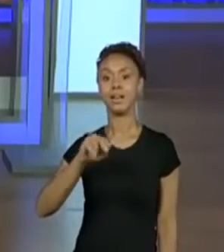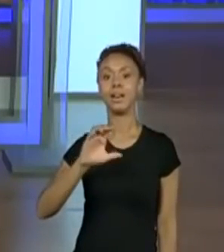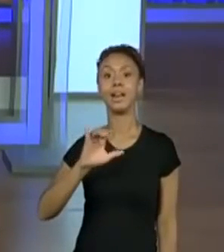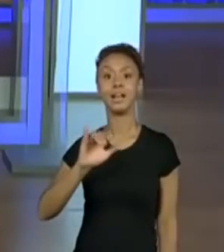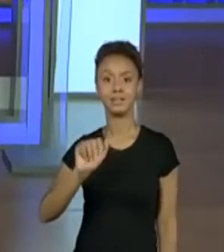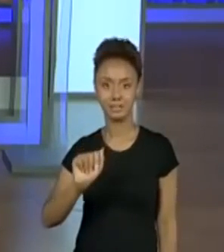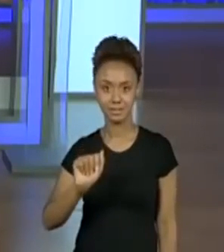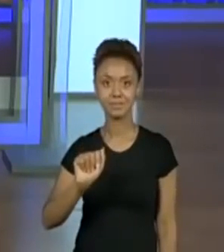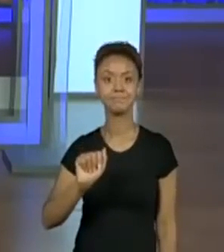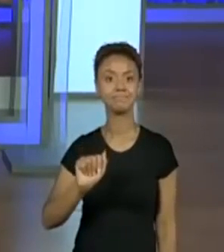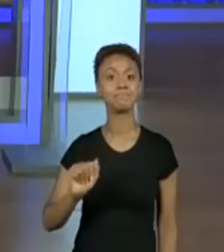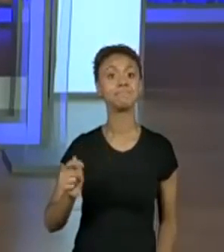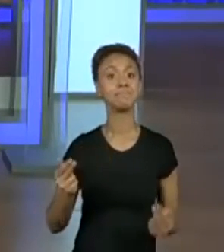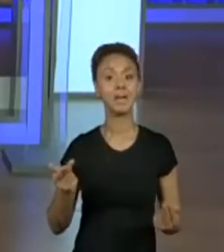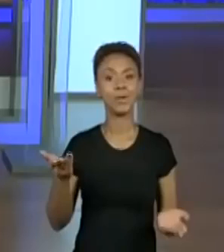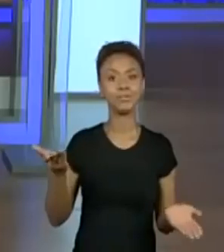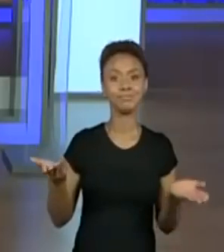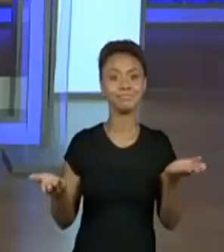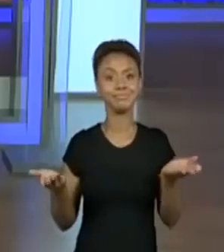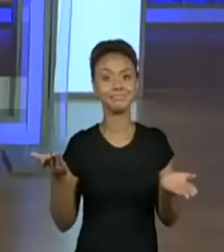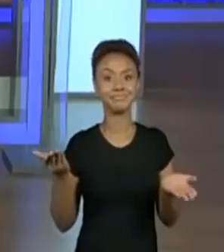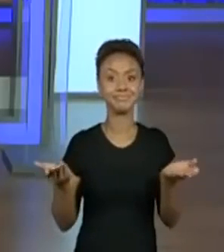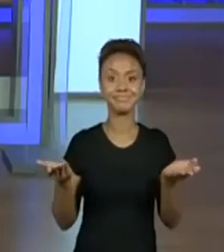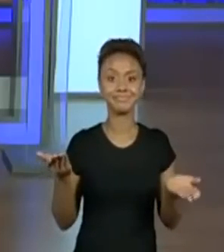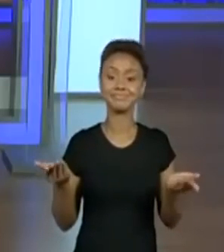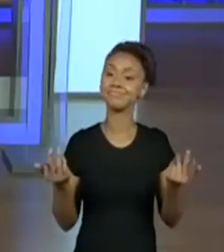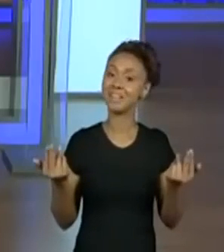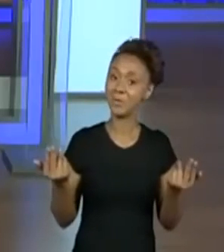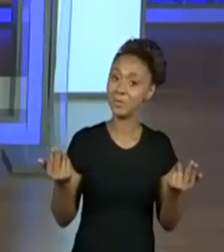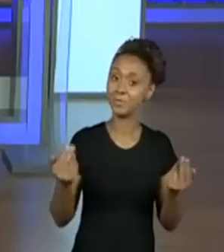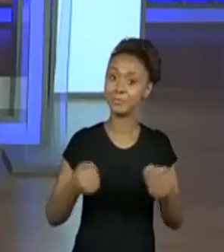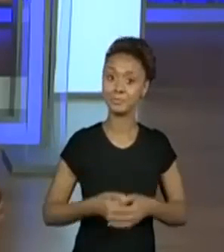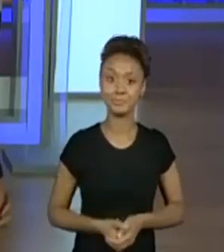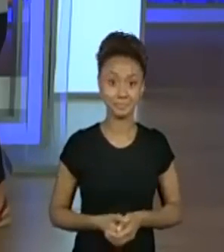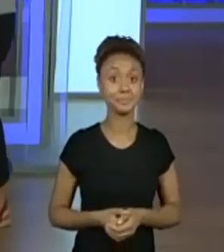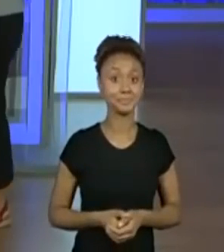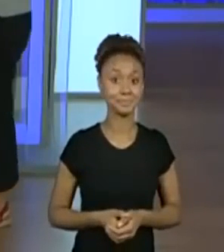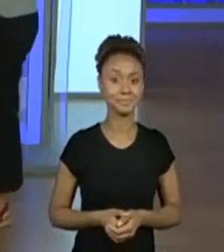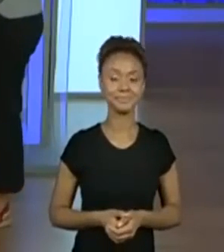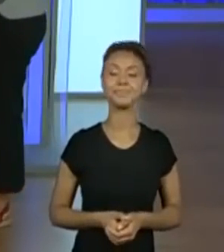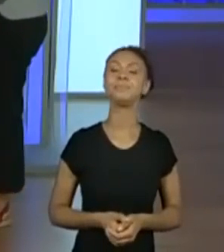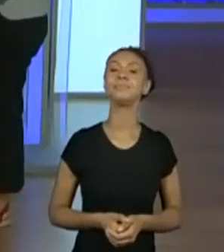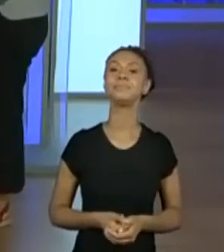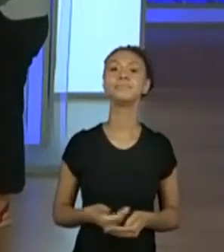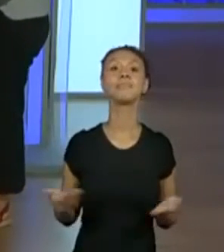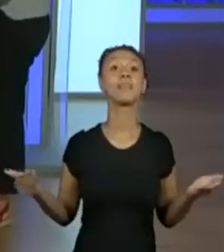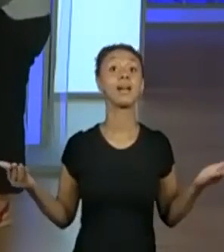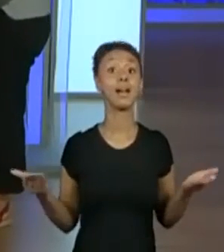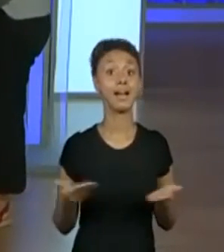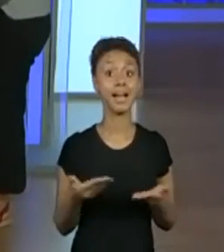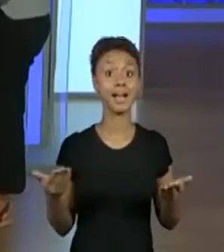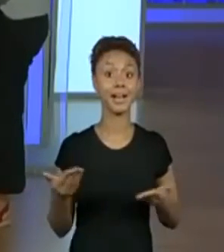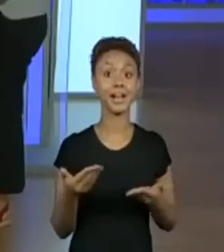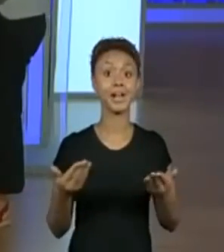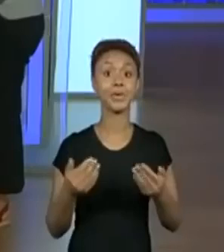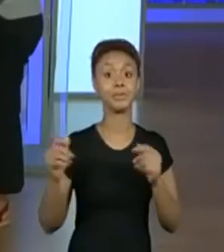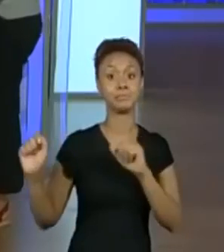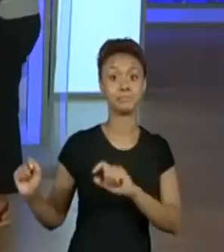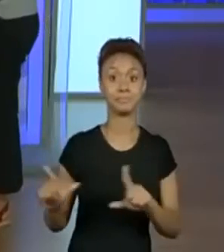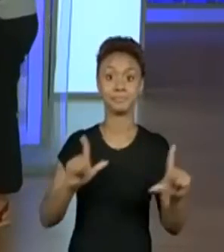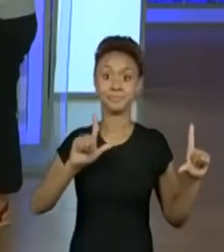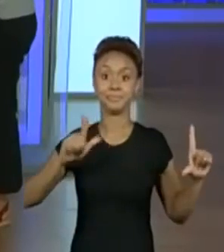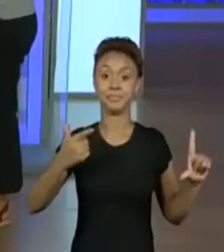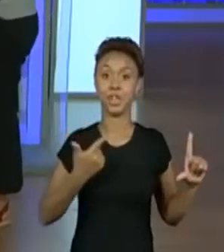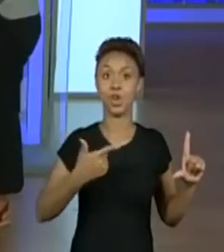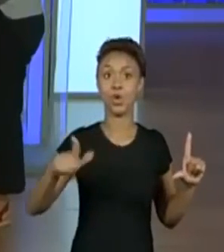mesmo, assim como o exemplo da balança que a professora Joyce deu, tá bom? Então vamos lá para a nossa próxima tela e